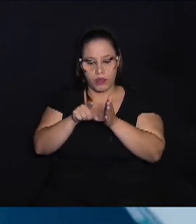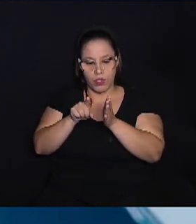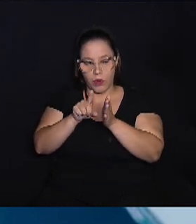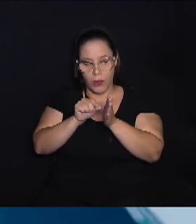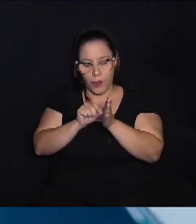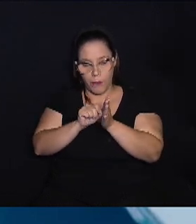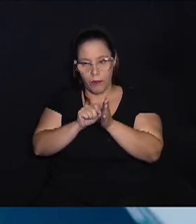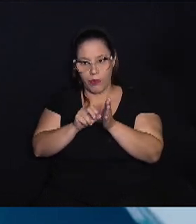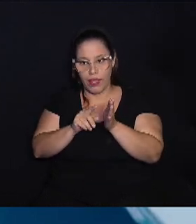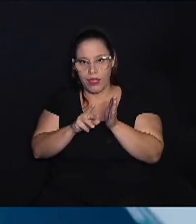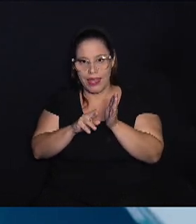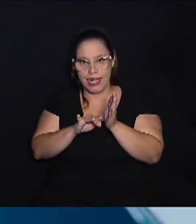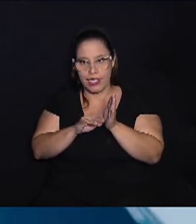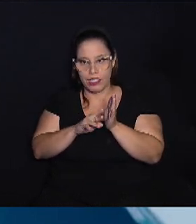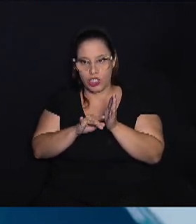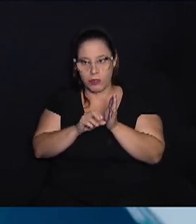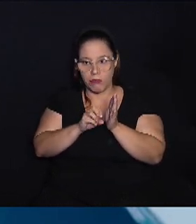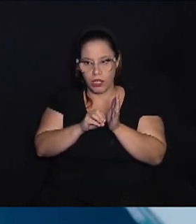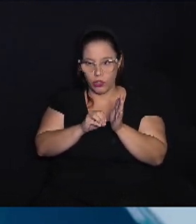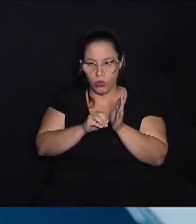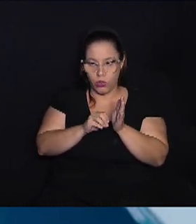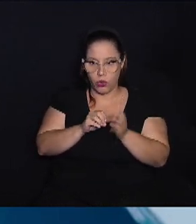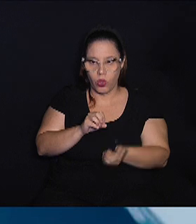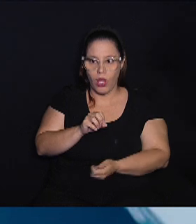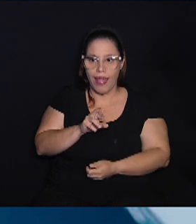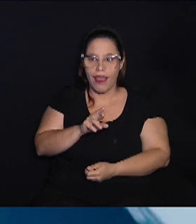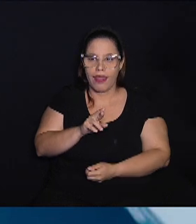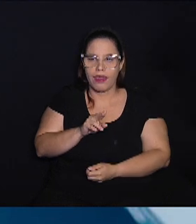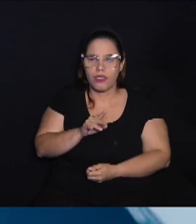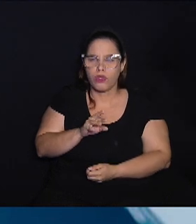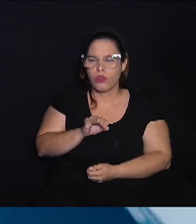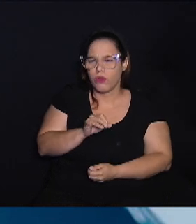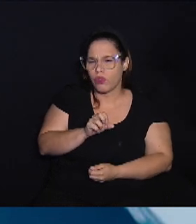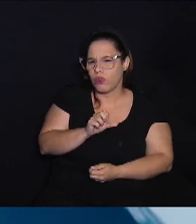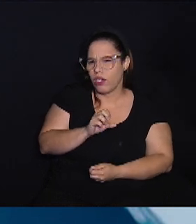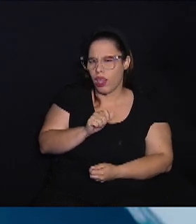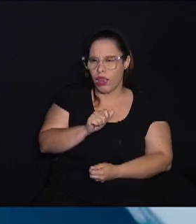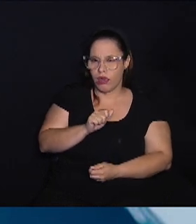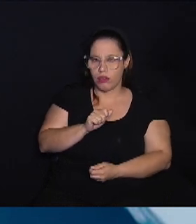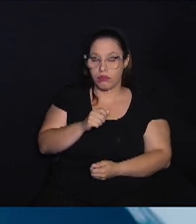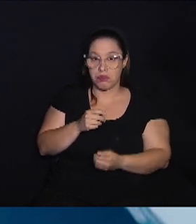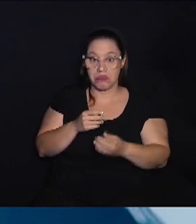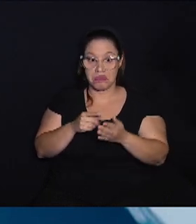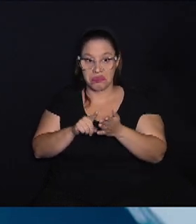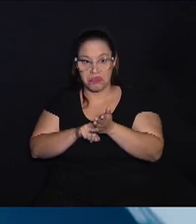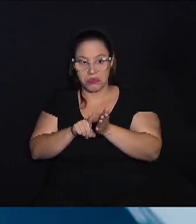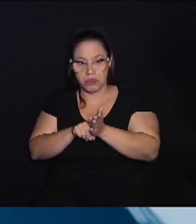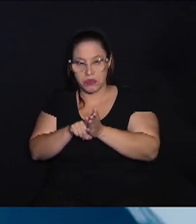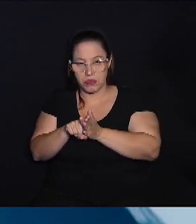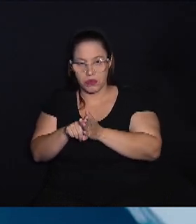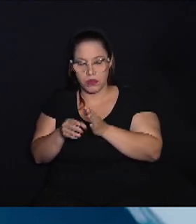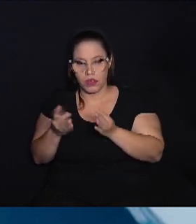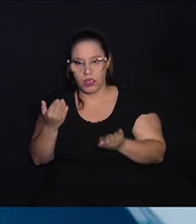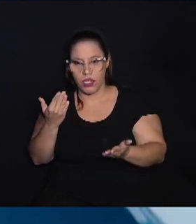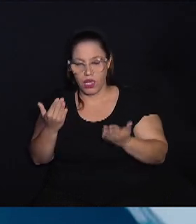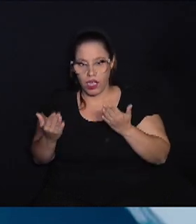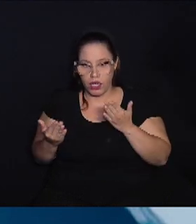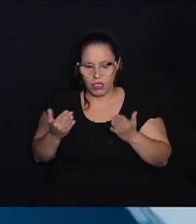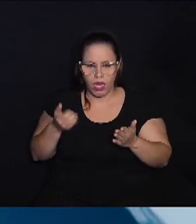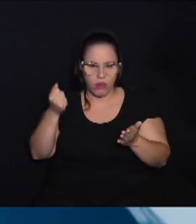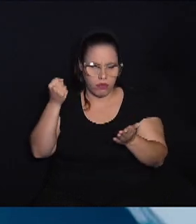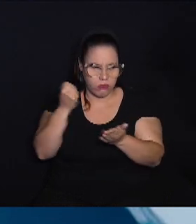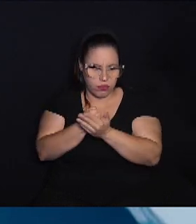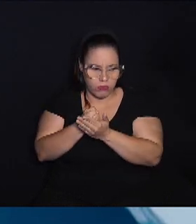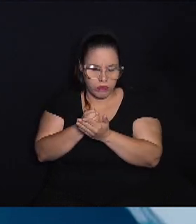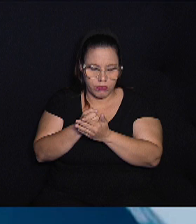derretimento descontrolado na região que ainda não havia sido levada em conta nas projeções relacionadas aos impactos causados